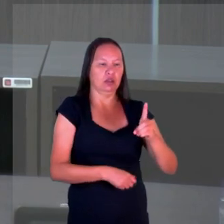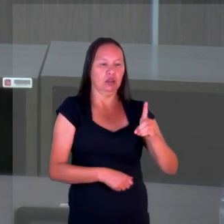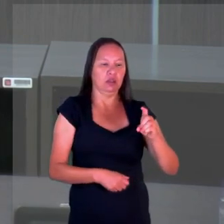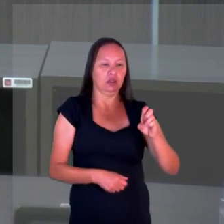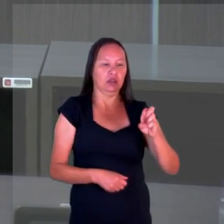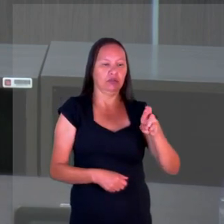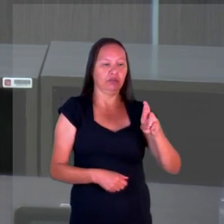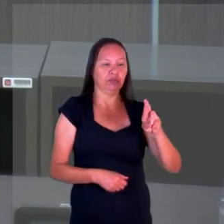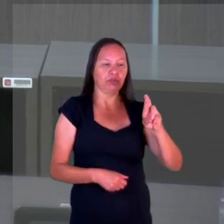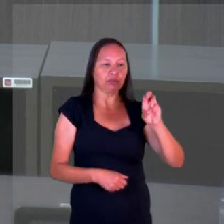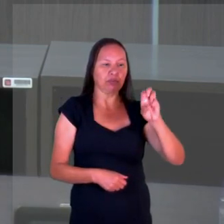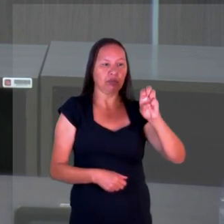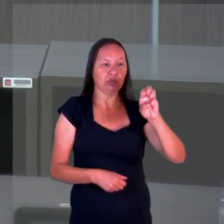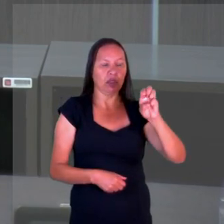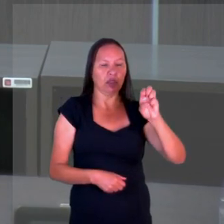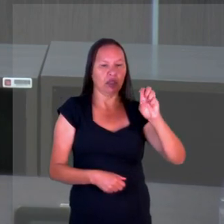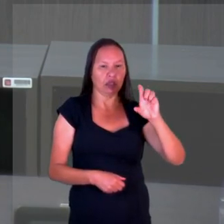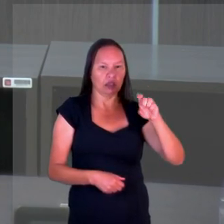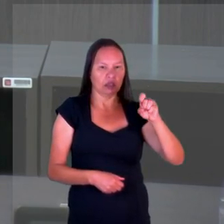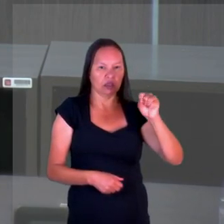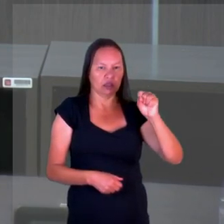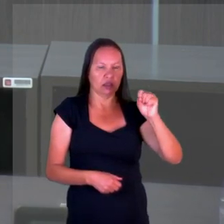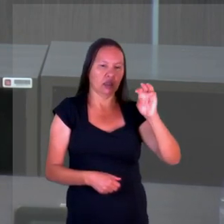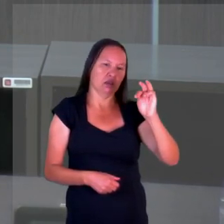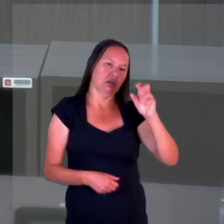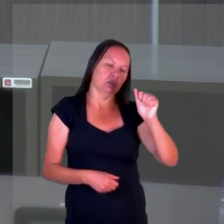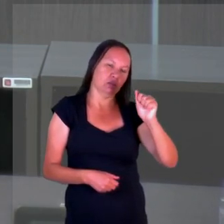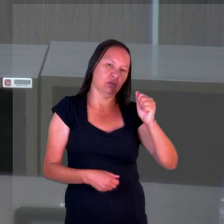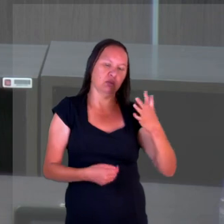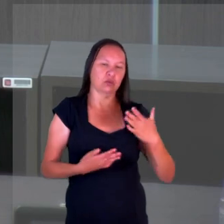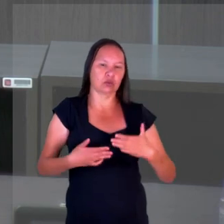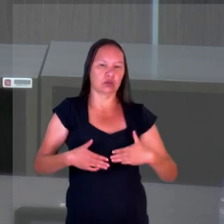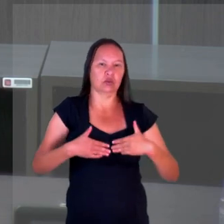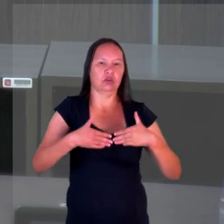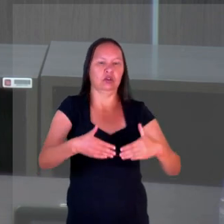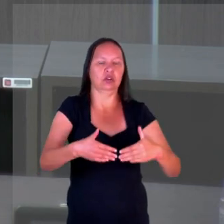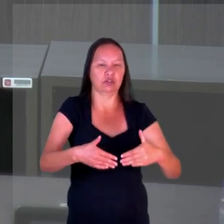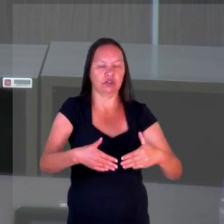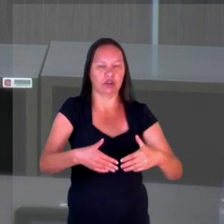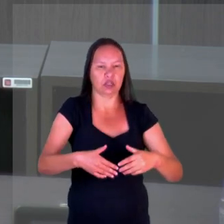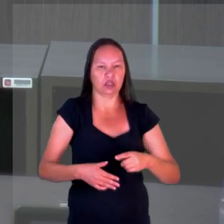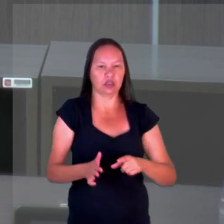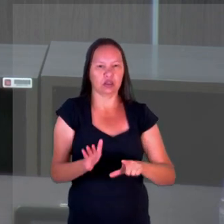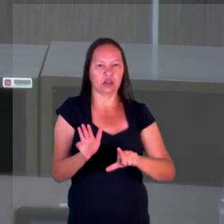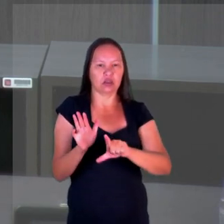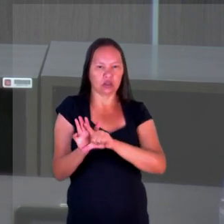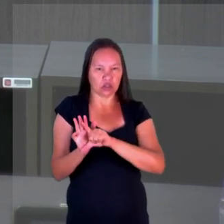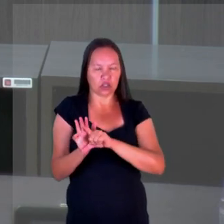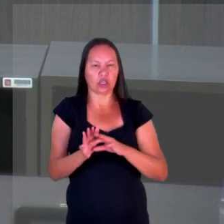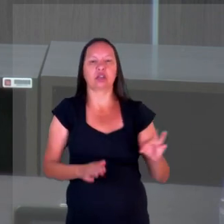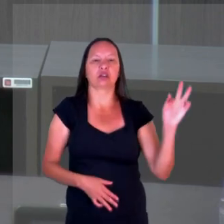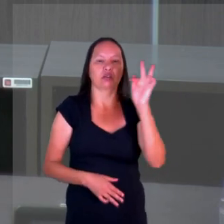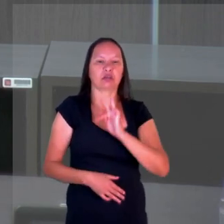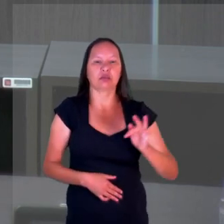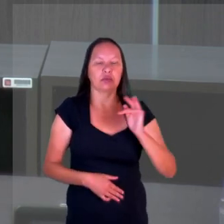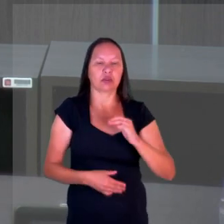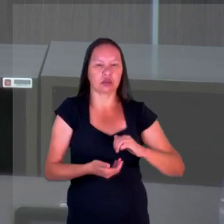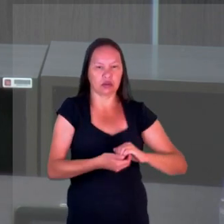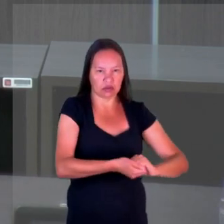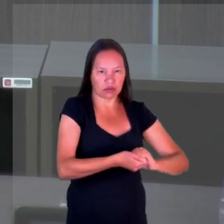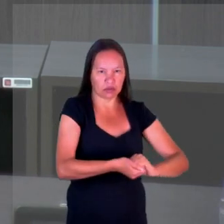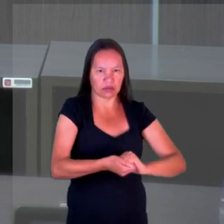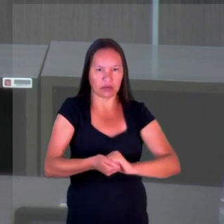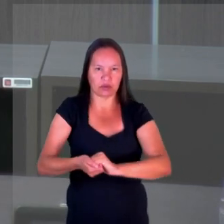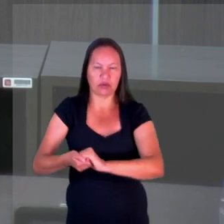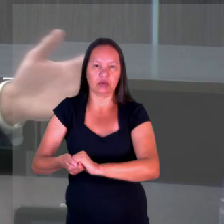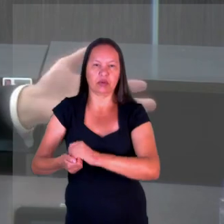desenvolvendo um trabalho de escol à frente da comissão de defesa dos direitos fundamentais eh cumprimentar também